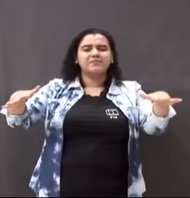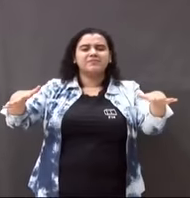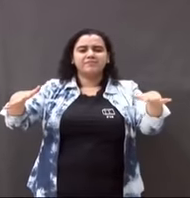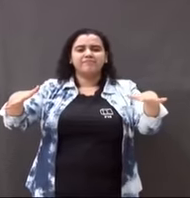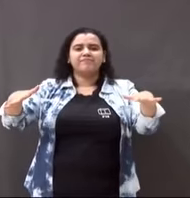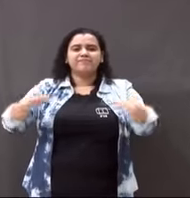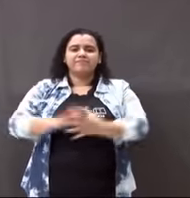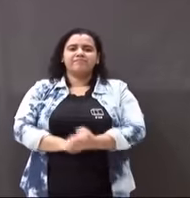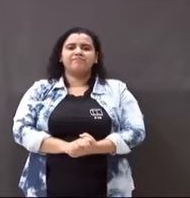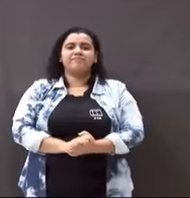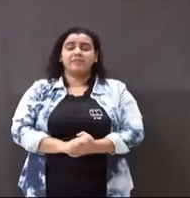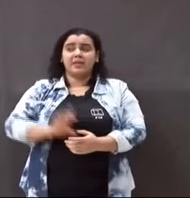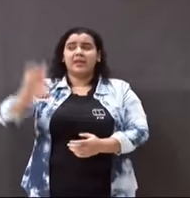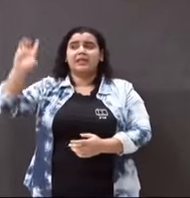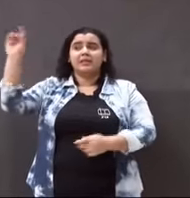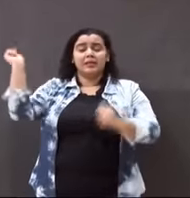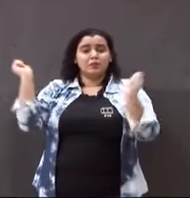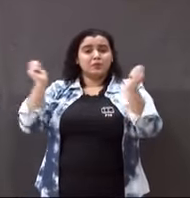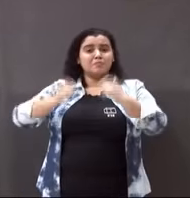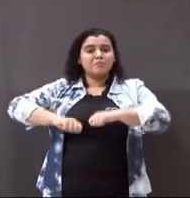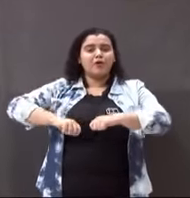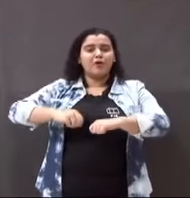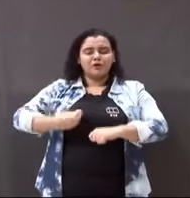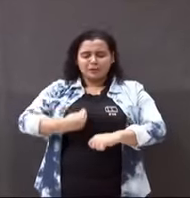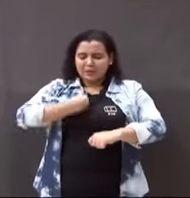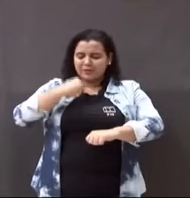que Deus vai mudar a tua história.